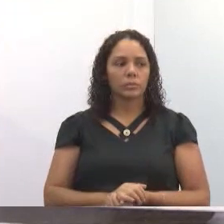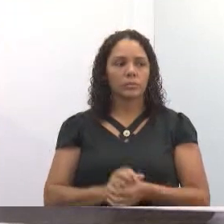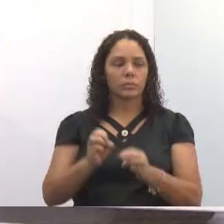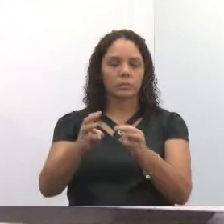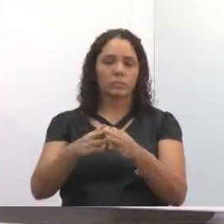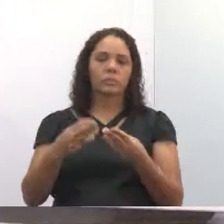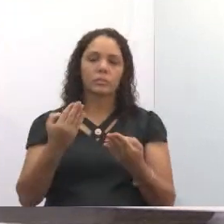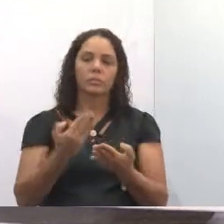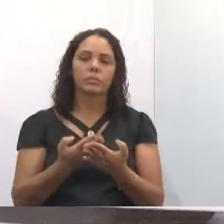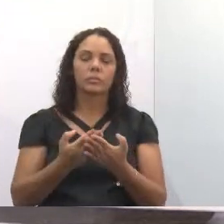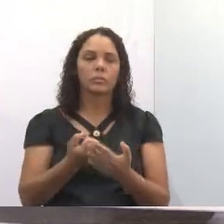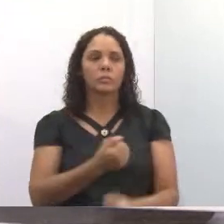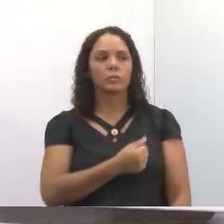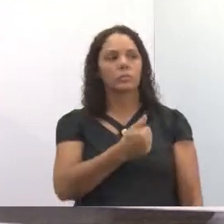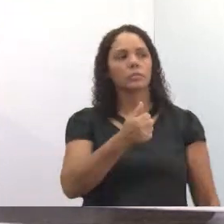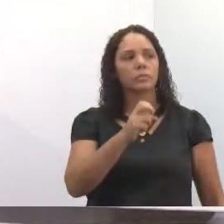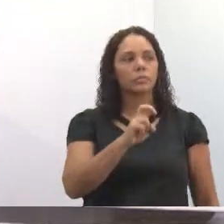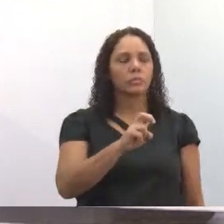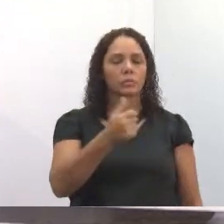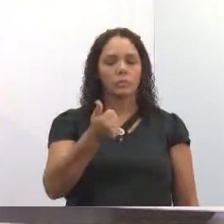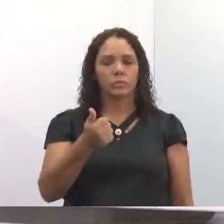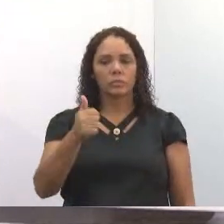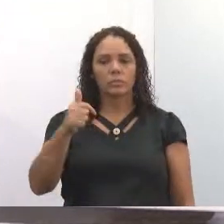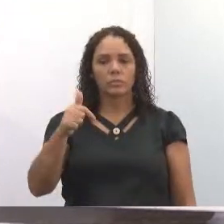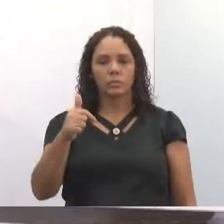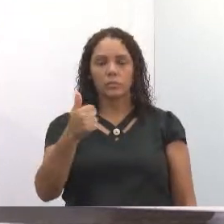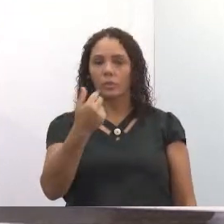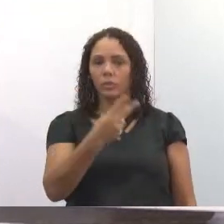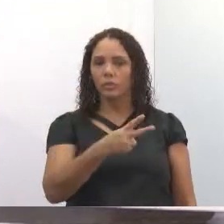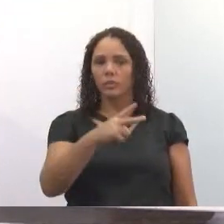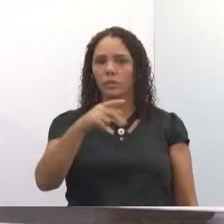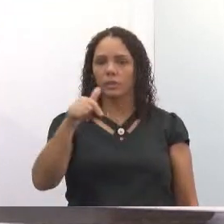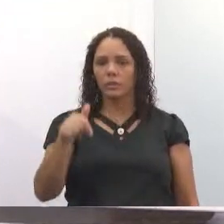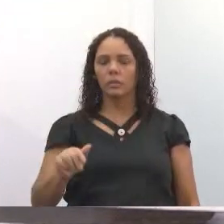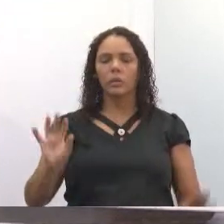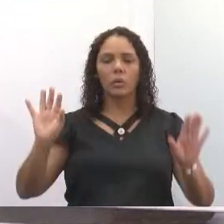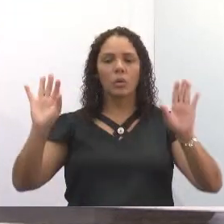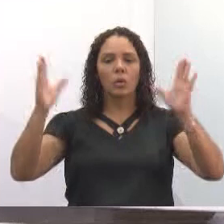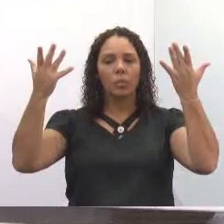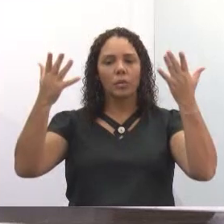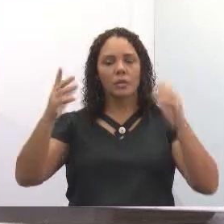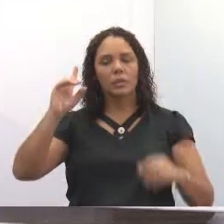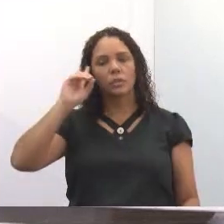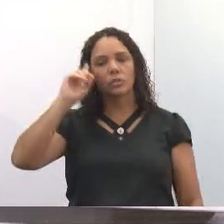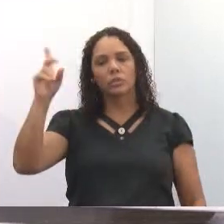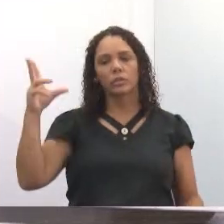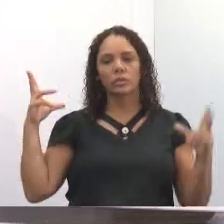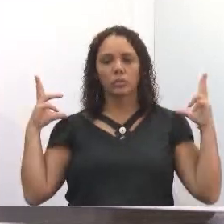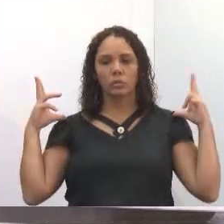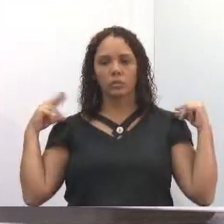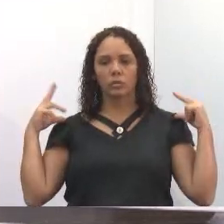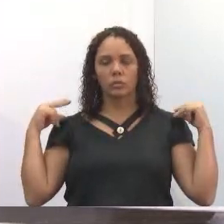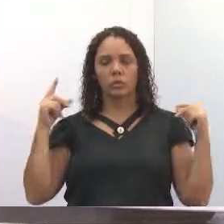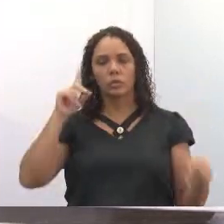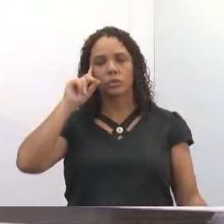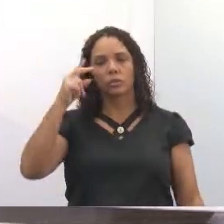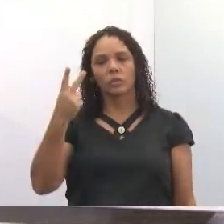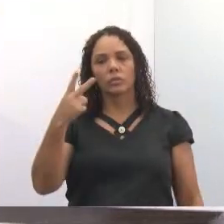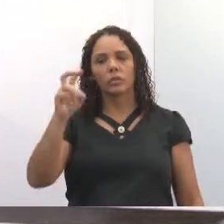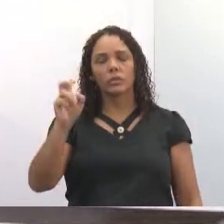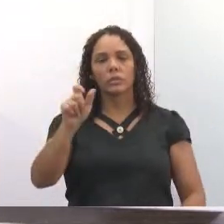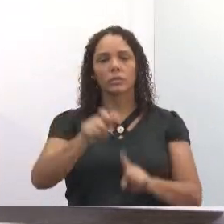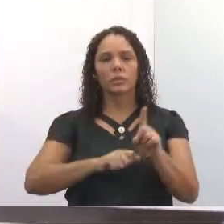Moção número 527. Moção comemorativa pelo transcurso do Dia do Motorista, 25 de